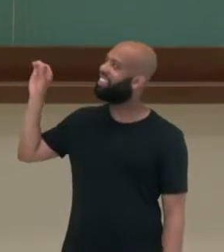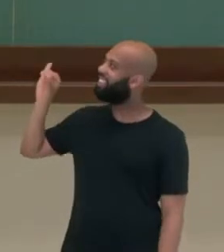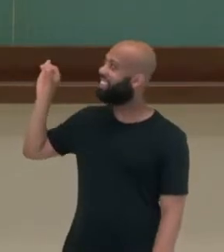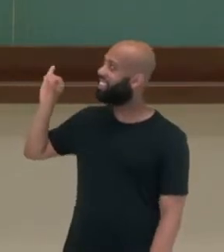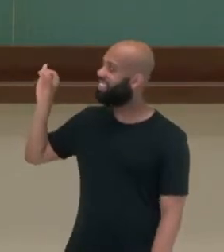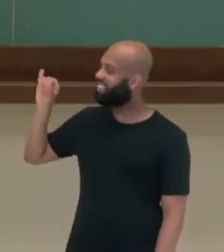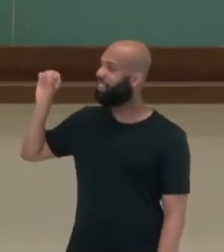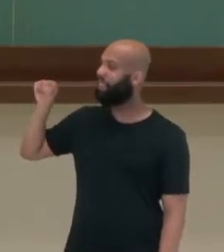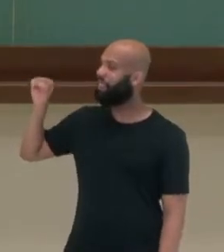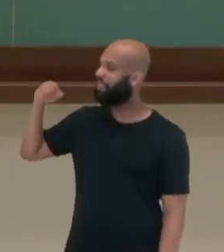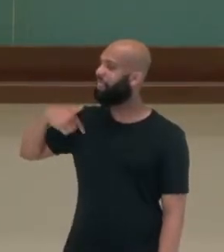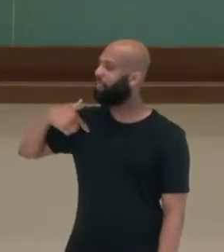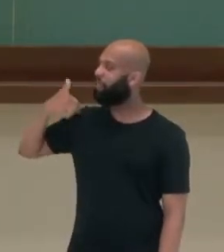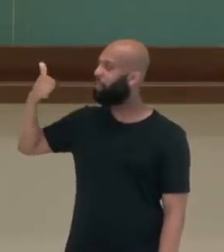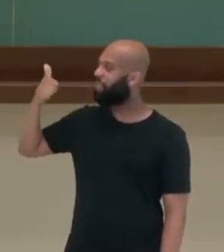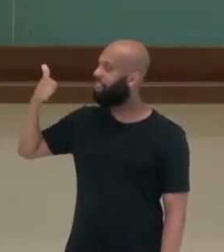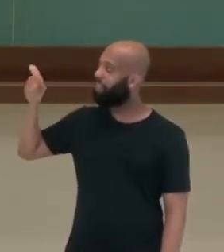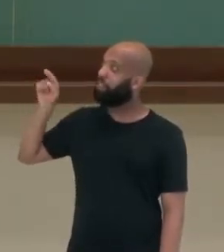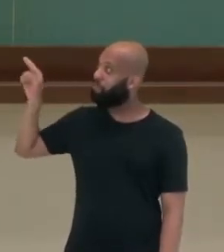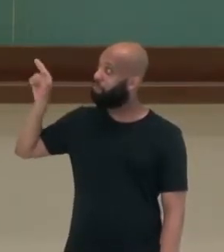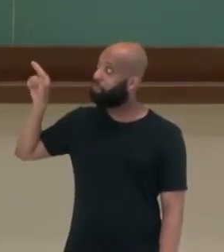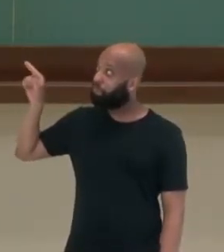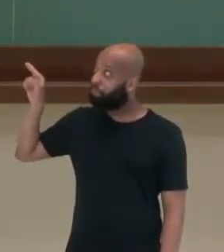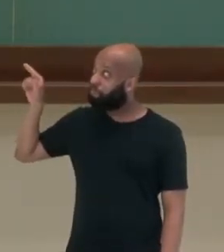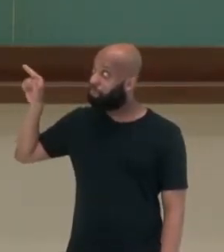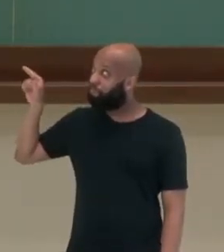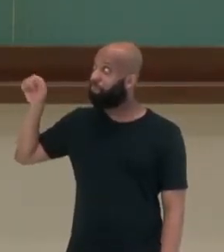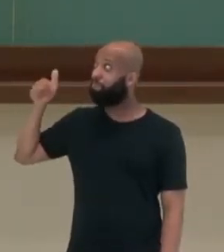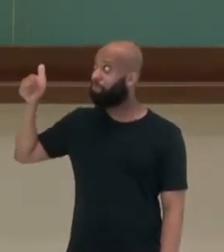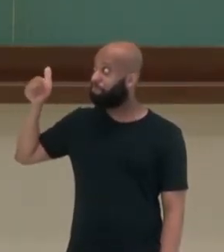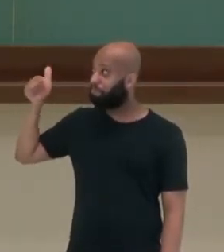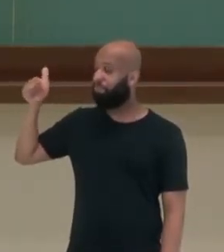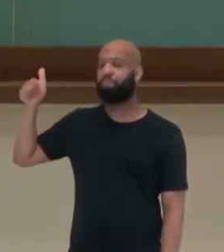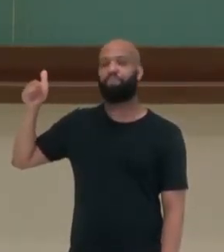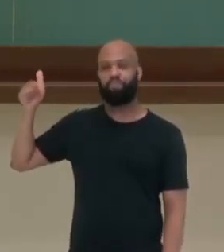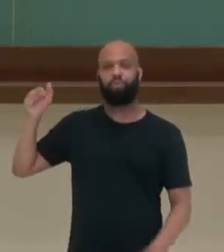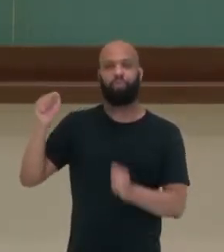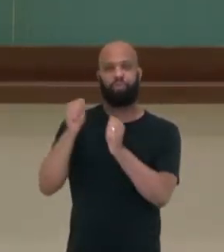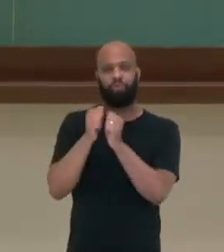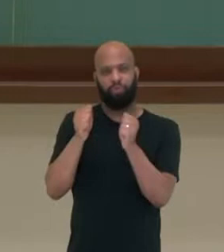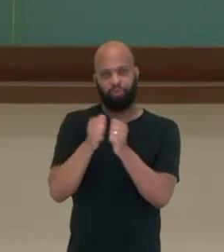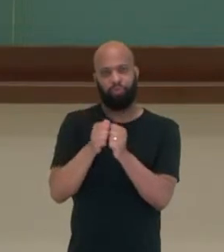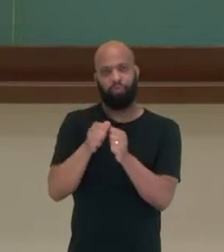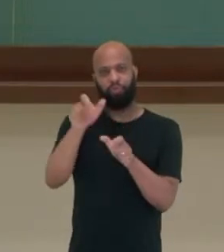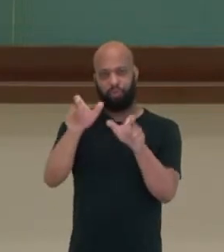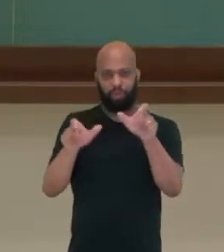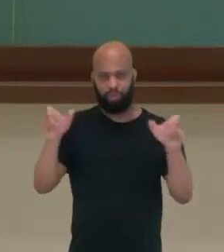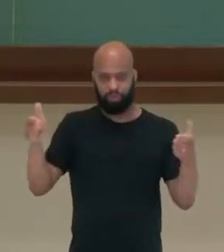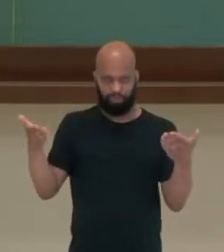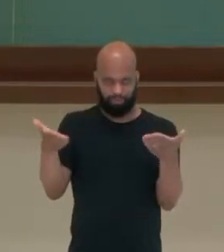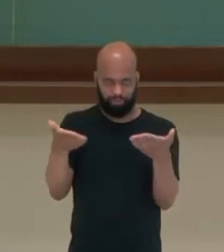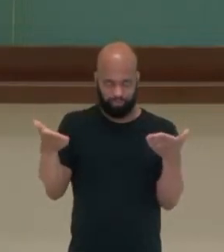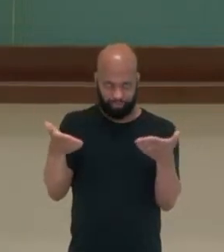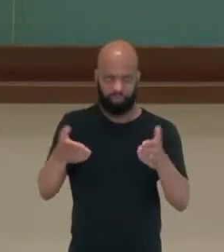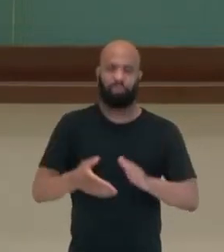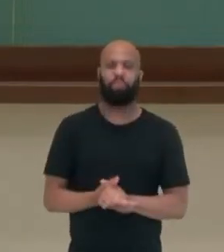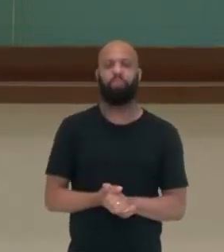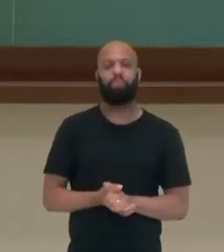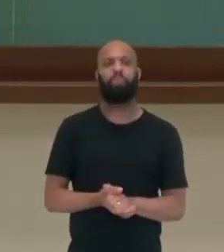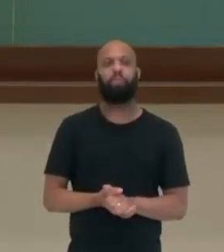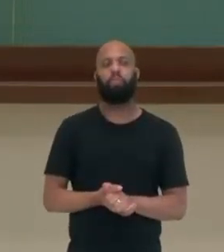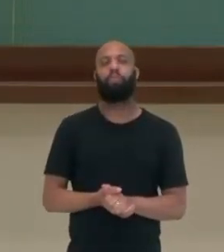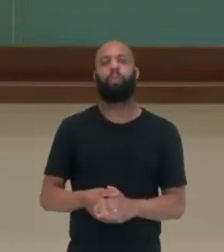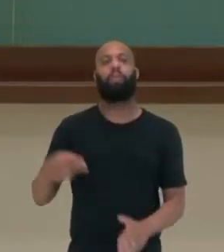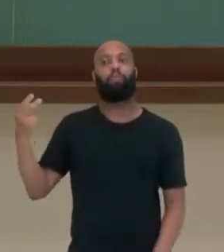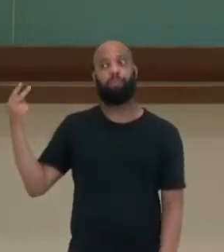Natan! Belezinha, Natan? Como é que você tá, meu querido? Vamos juntinho com esse povo bonito de casa aqui? Vamos? Legal, né? Então, nós